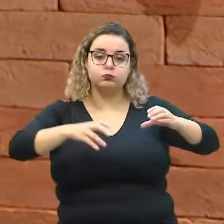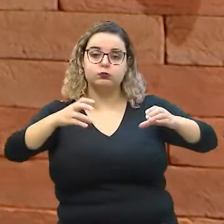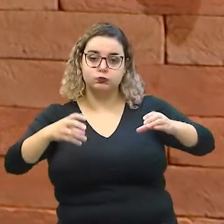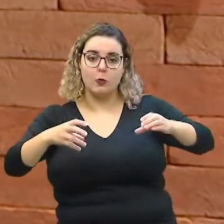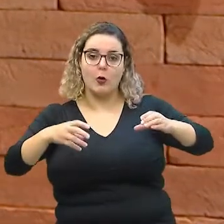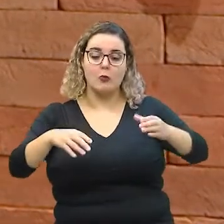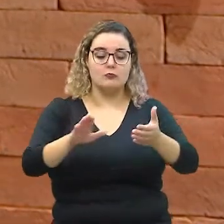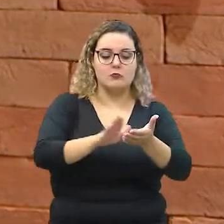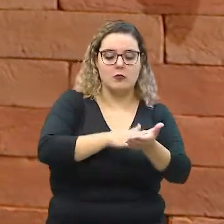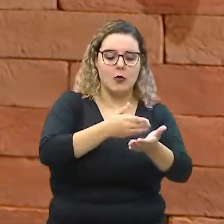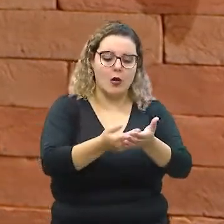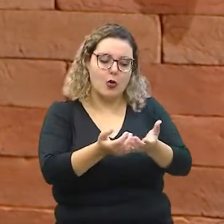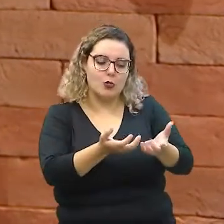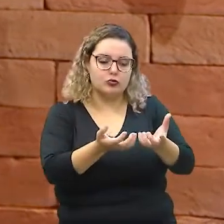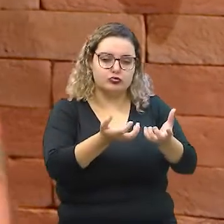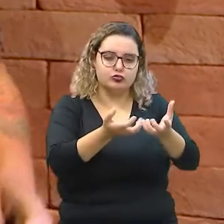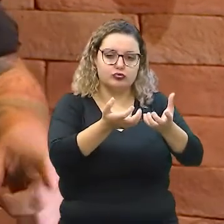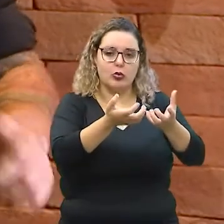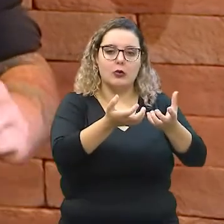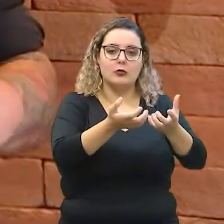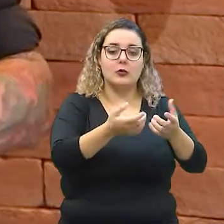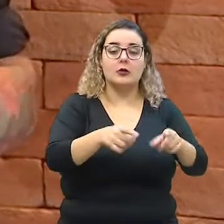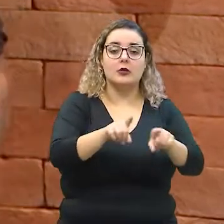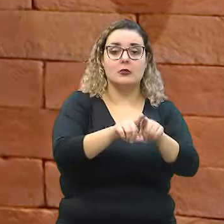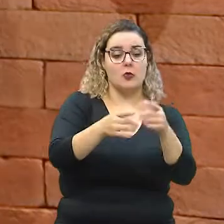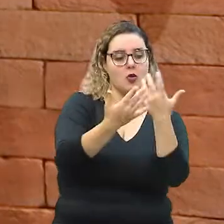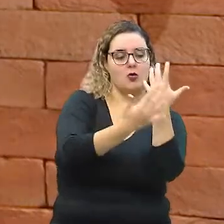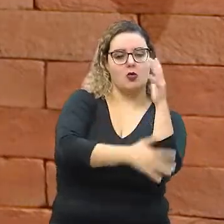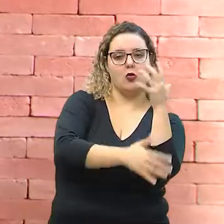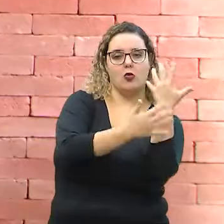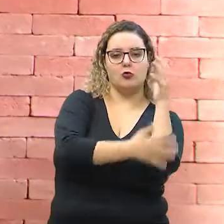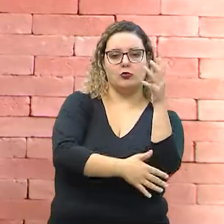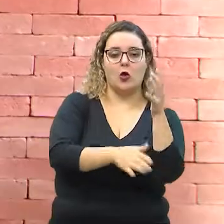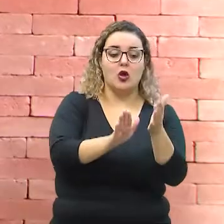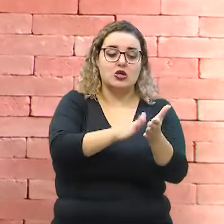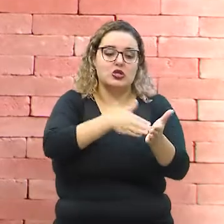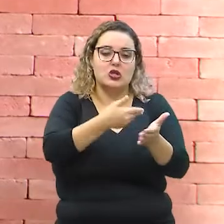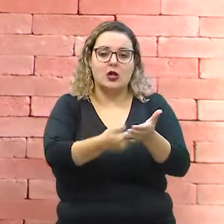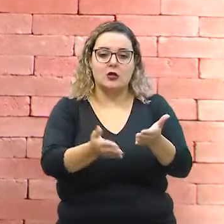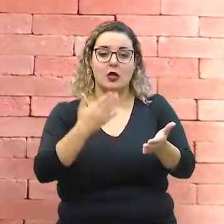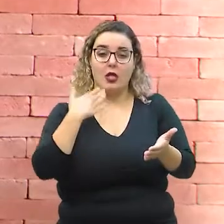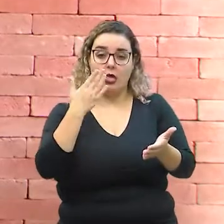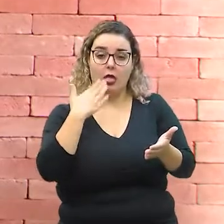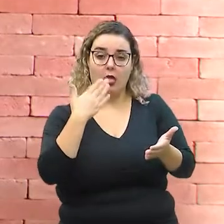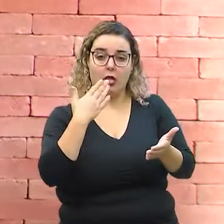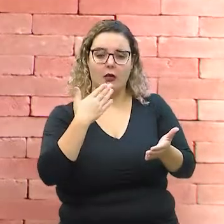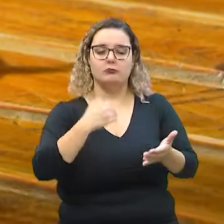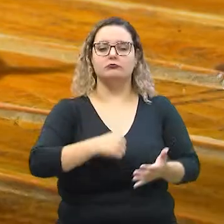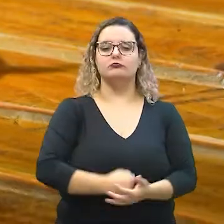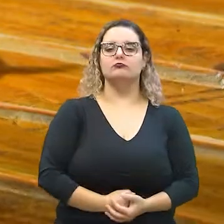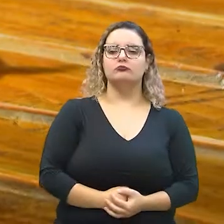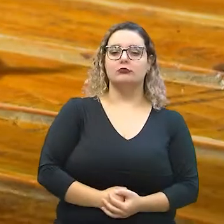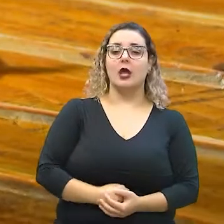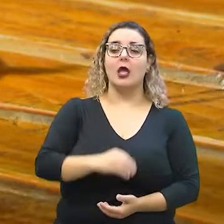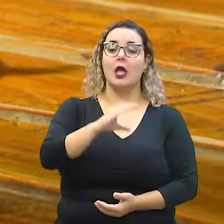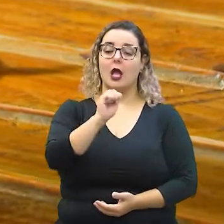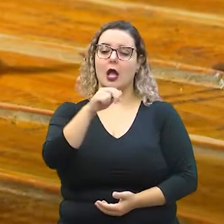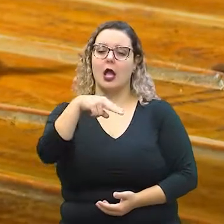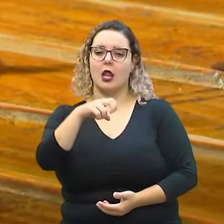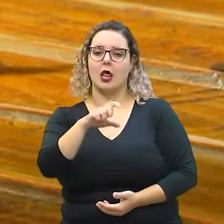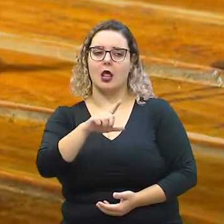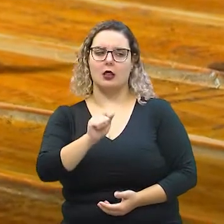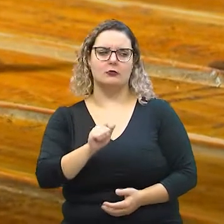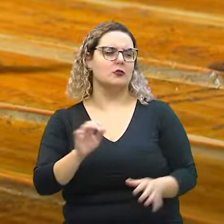defumada e um abacaxi com geleia de pimenta e canela. Mas não é qualquer abobrinha, qualquer